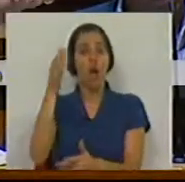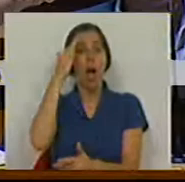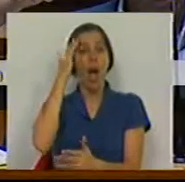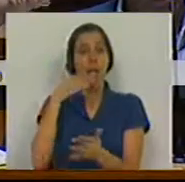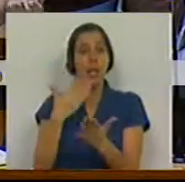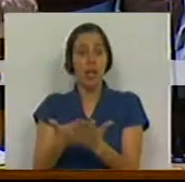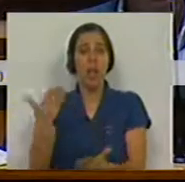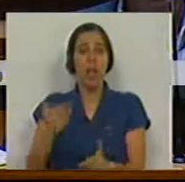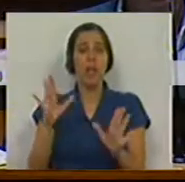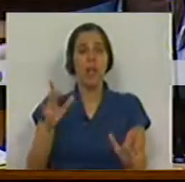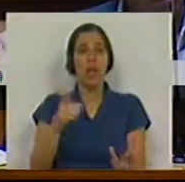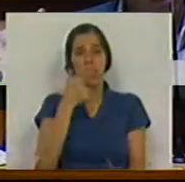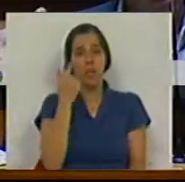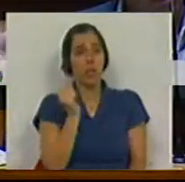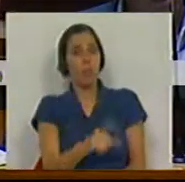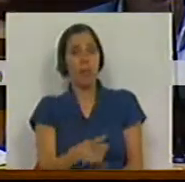que lhe dá o direito